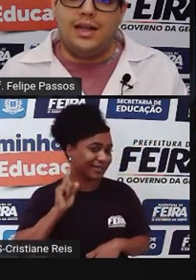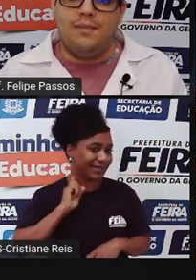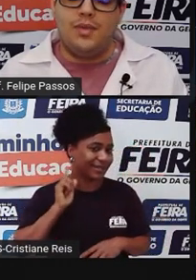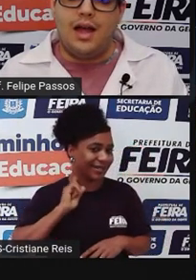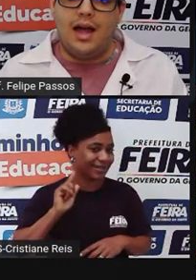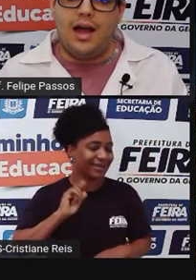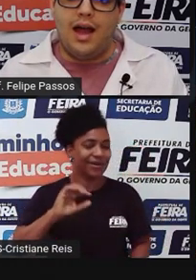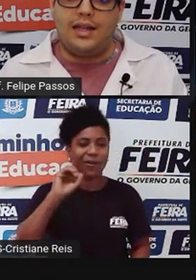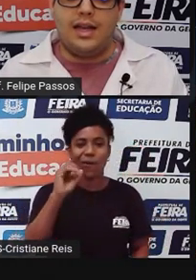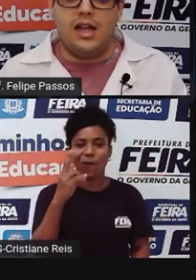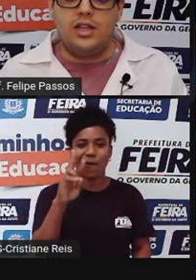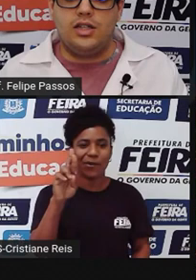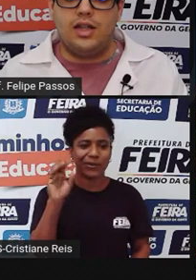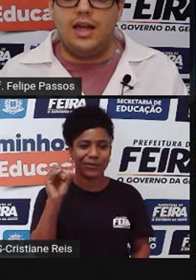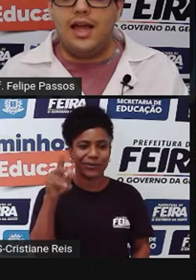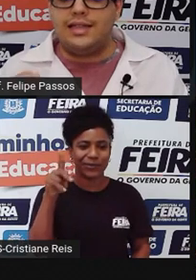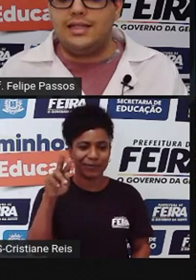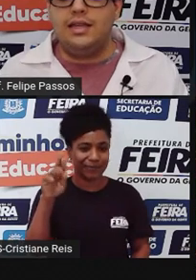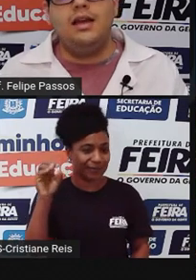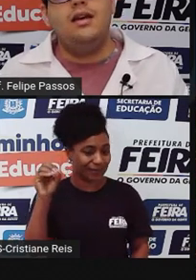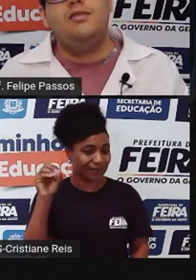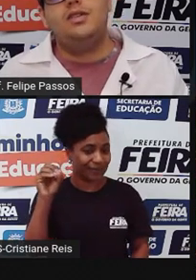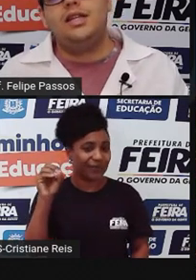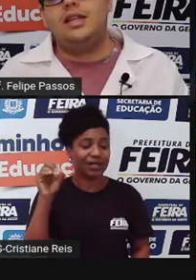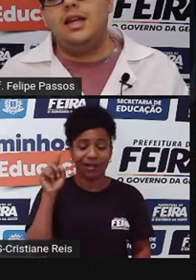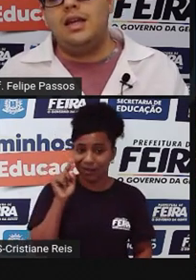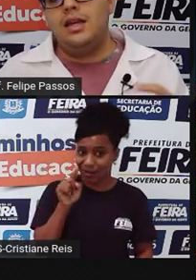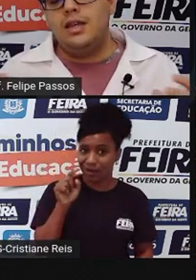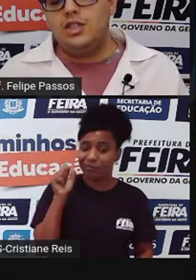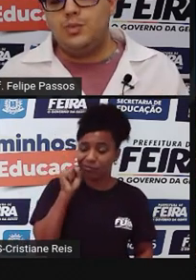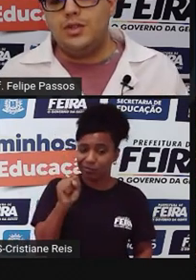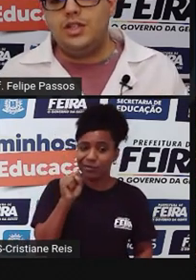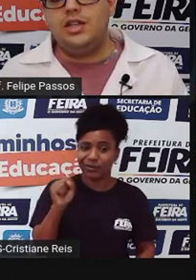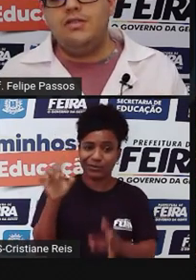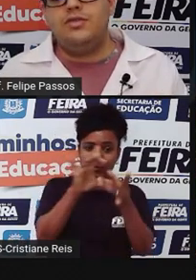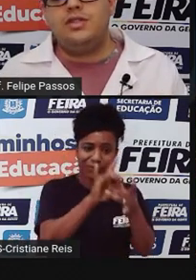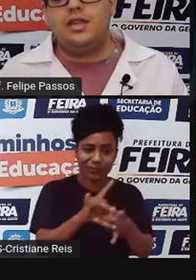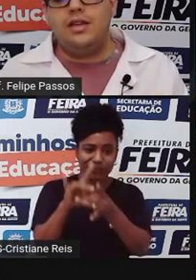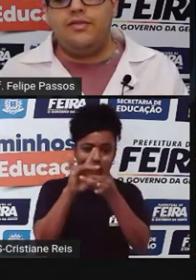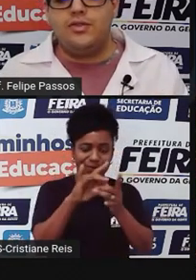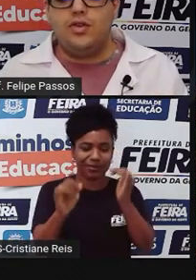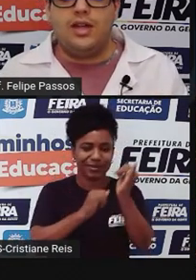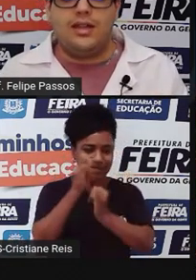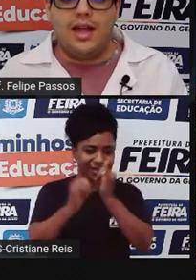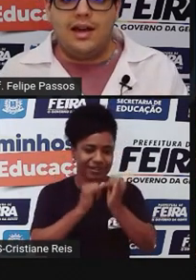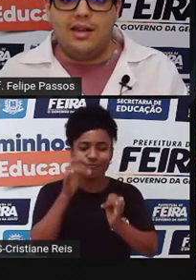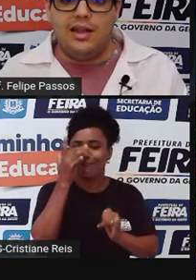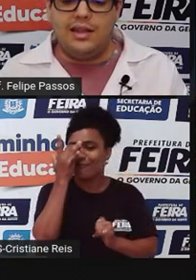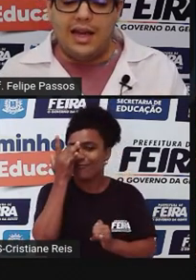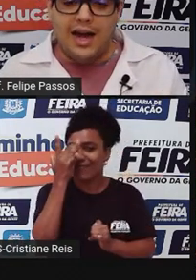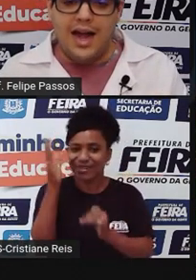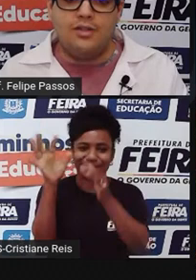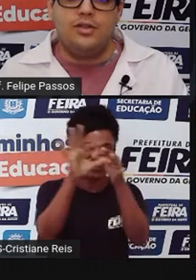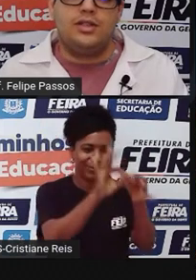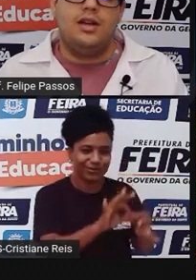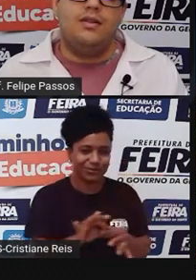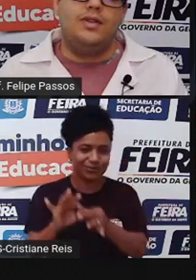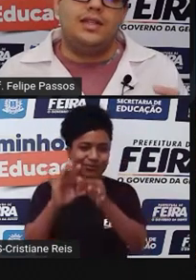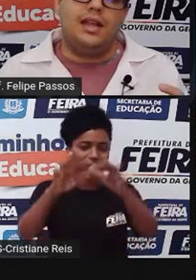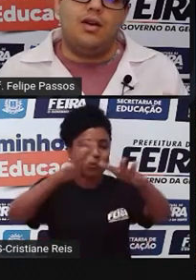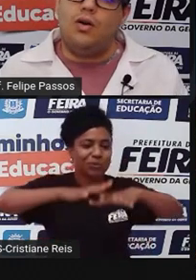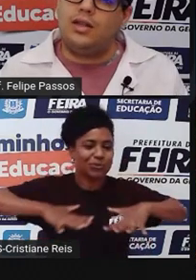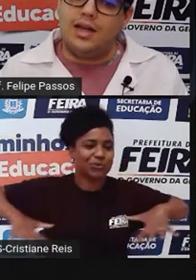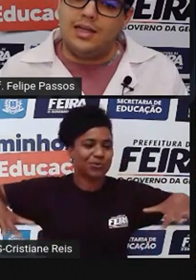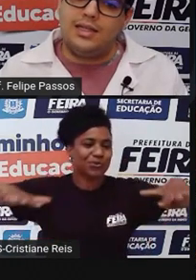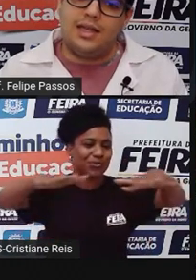conectada a a internet né E assim você ter dispositivos que funciona integrado integrados